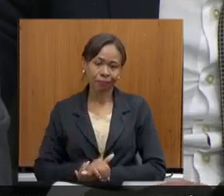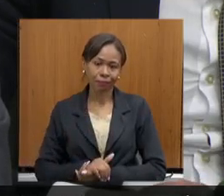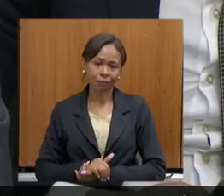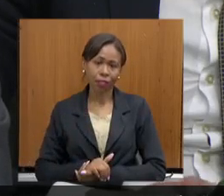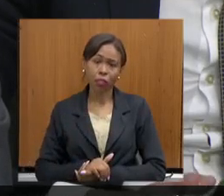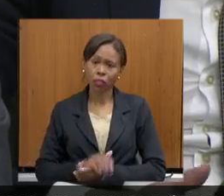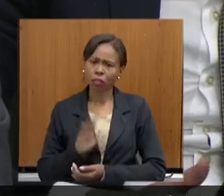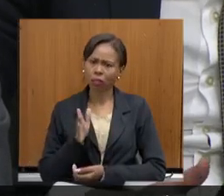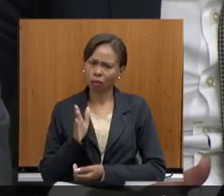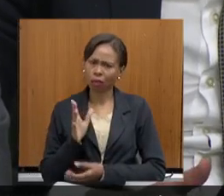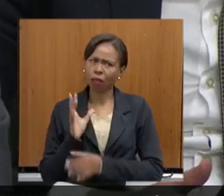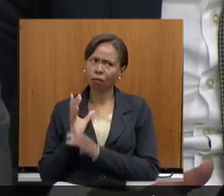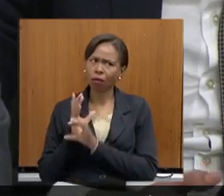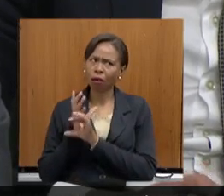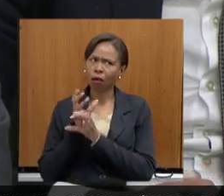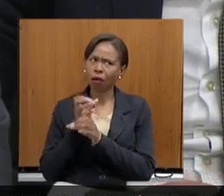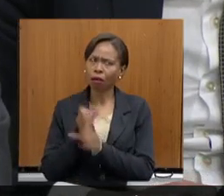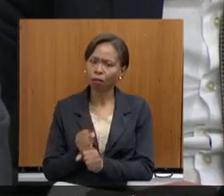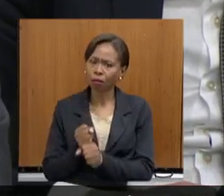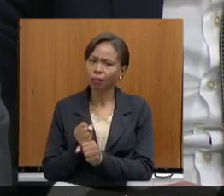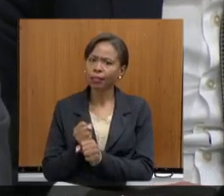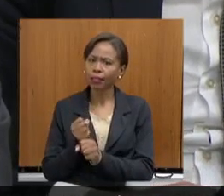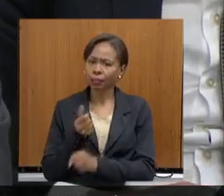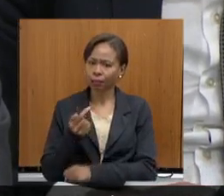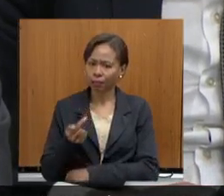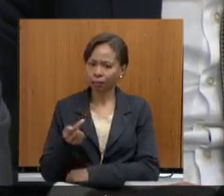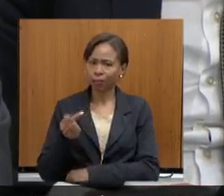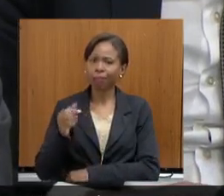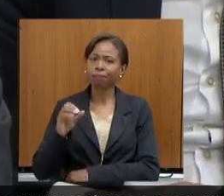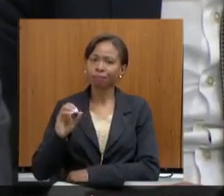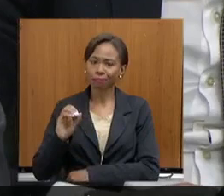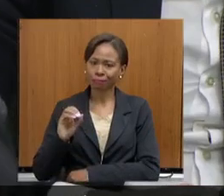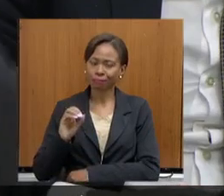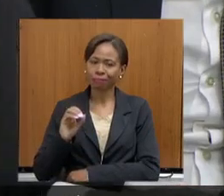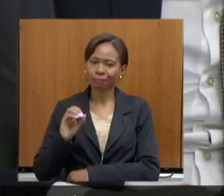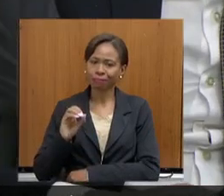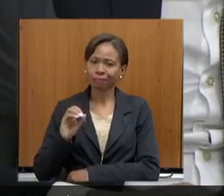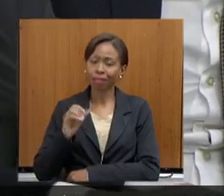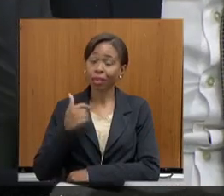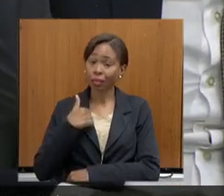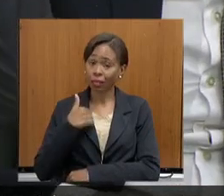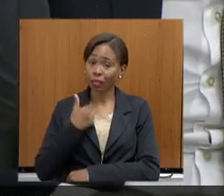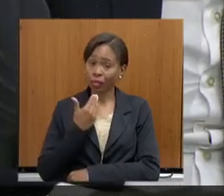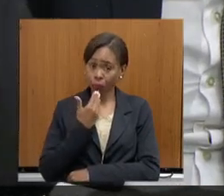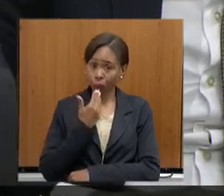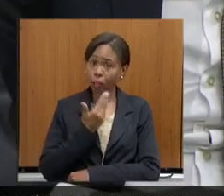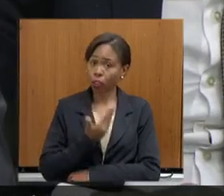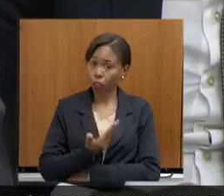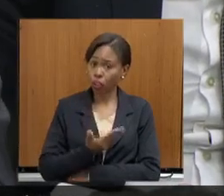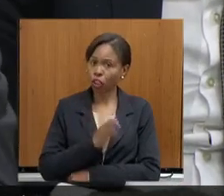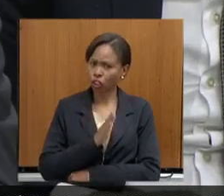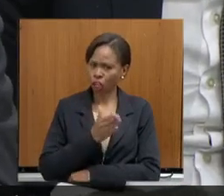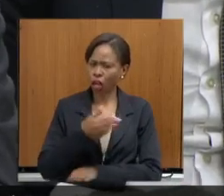70 anos inclusive já fiz um requerimento para homenagear a Cemig